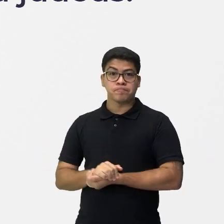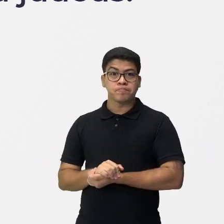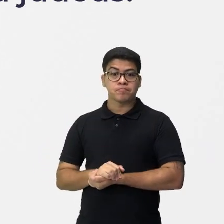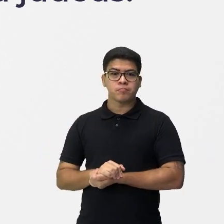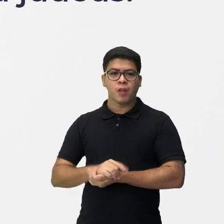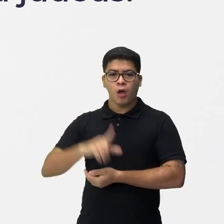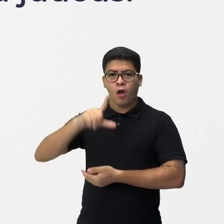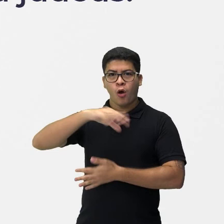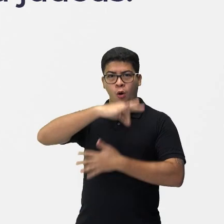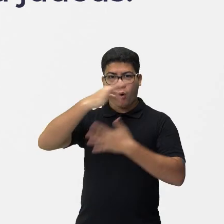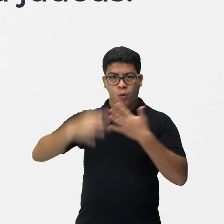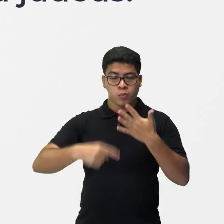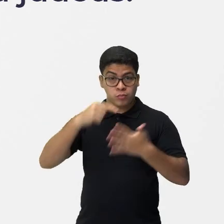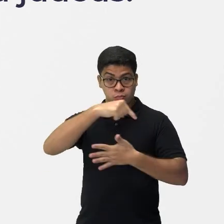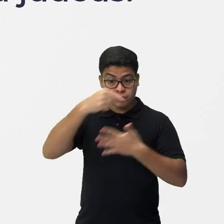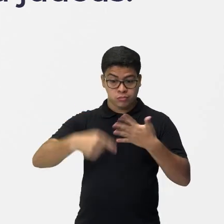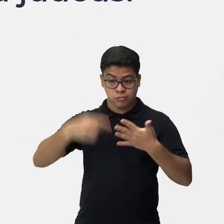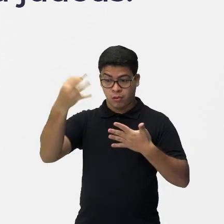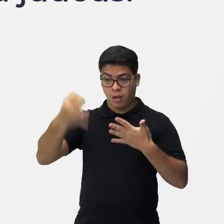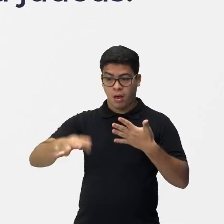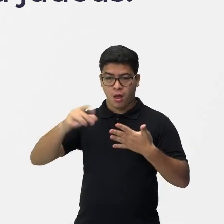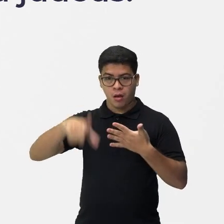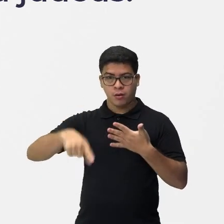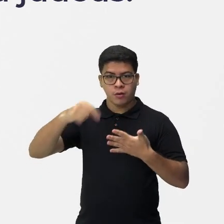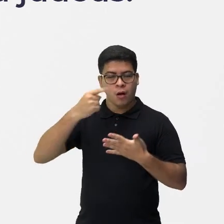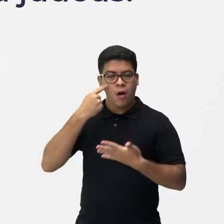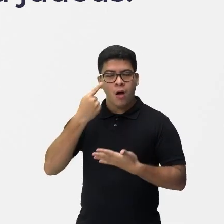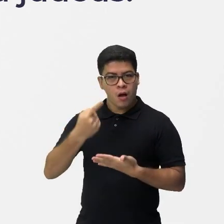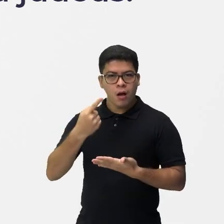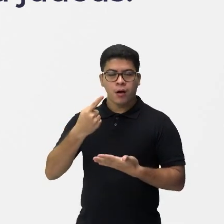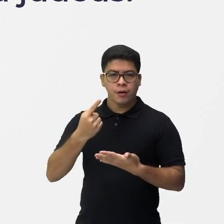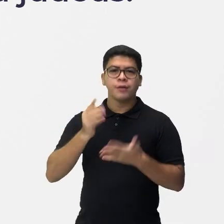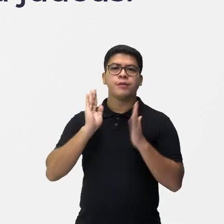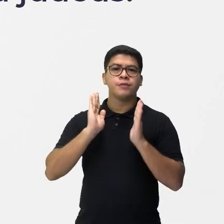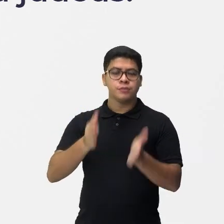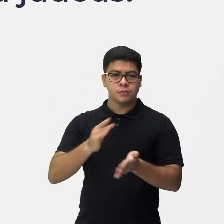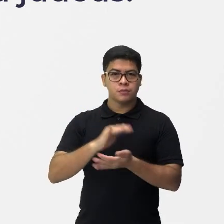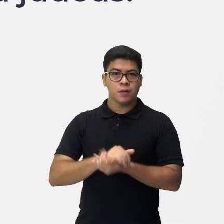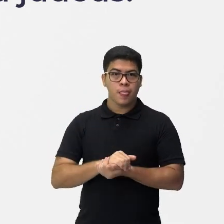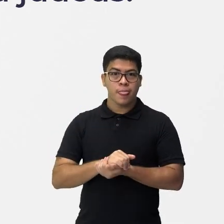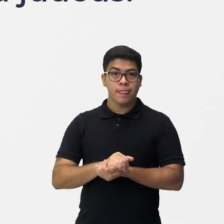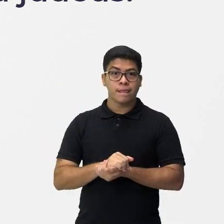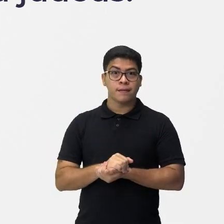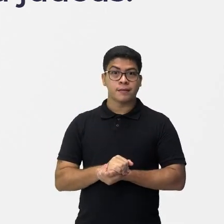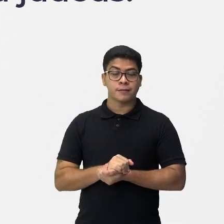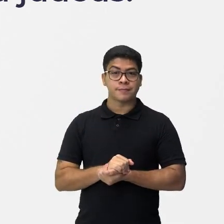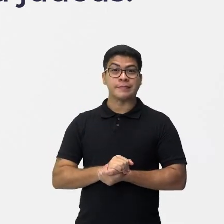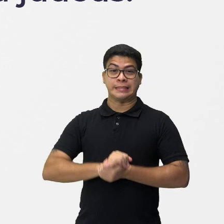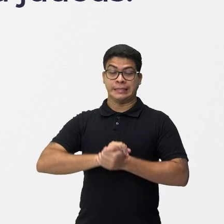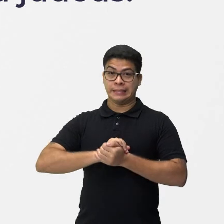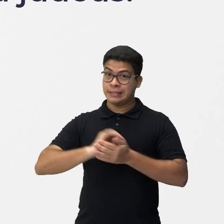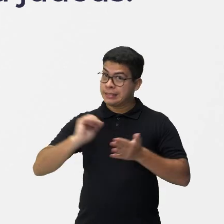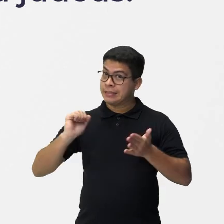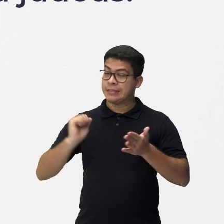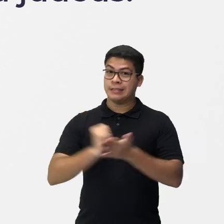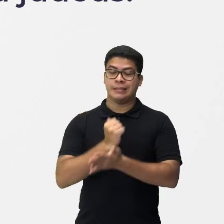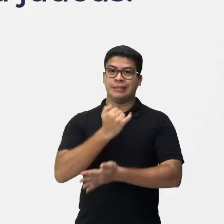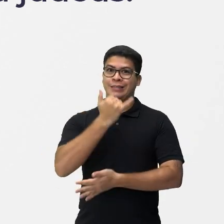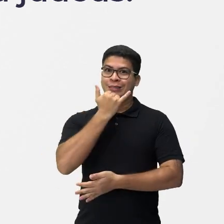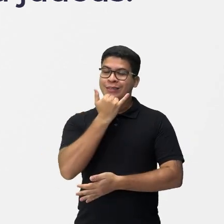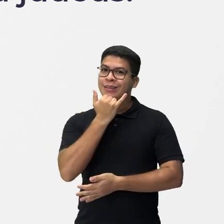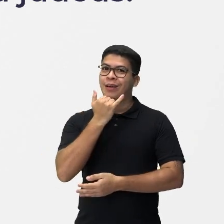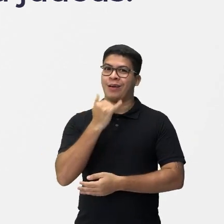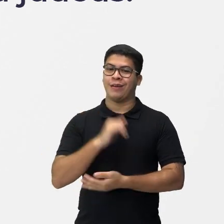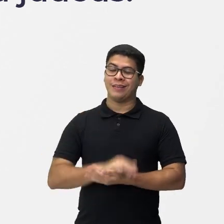correta. Muito bem, o Holocausto, que a gente sabe que deixou uma... Eita, que a língua enrolou, vamos